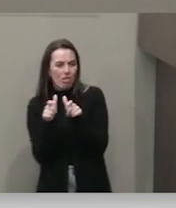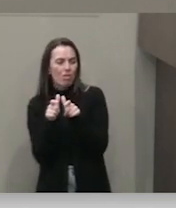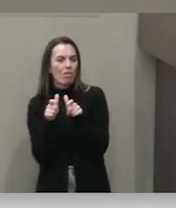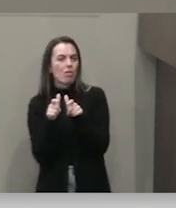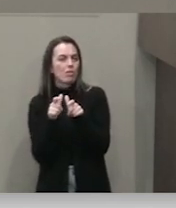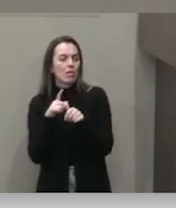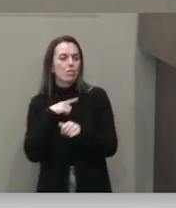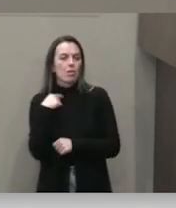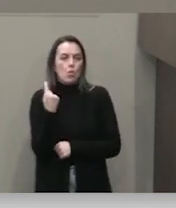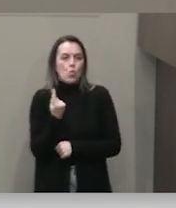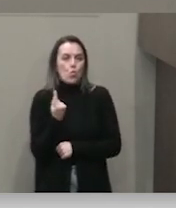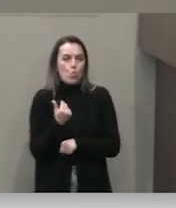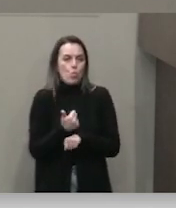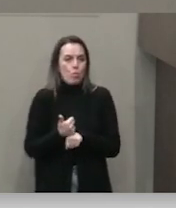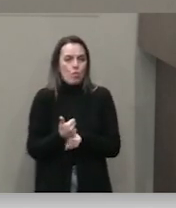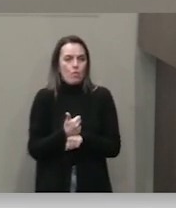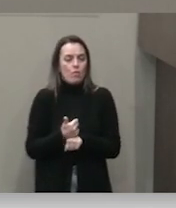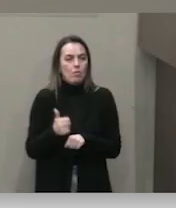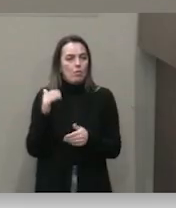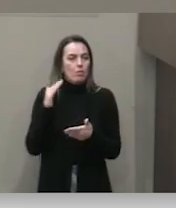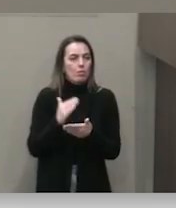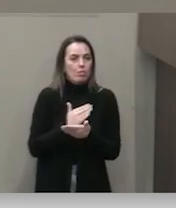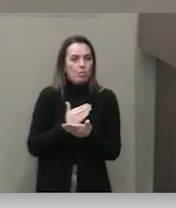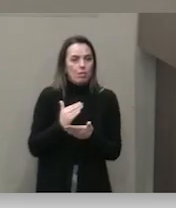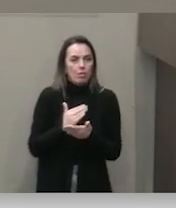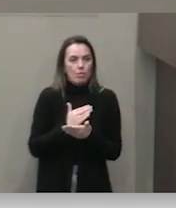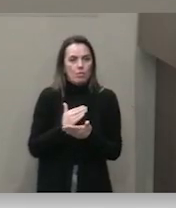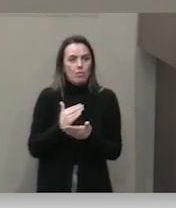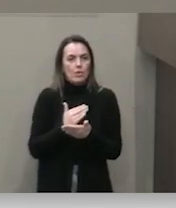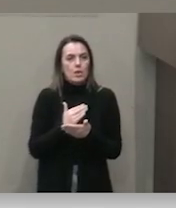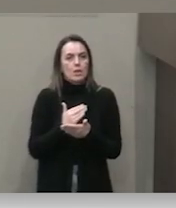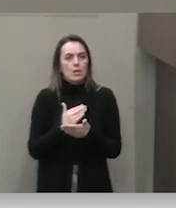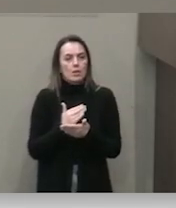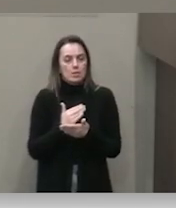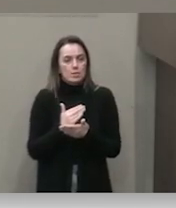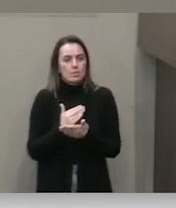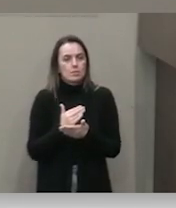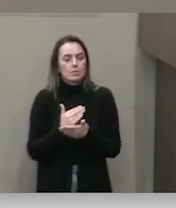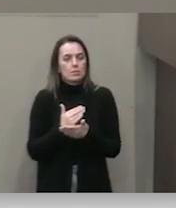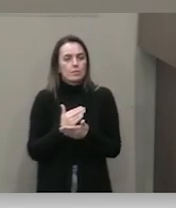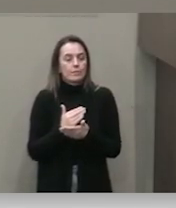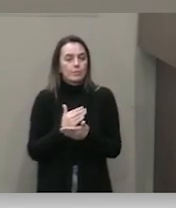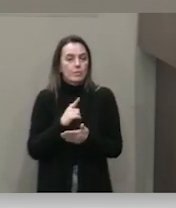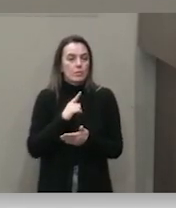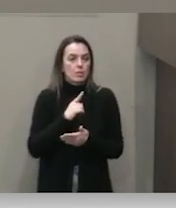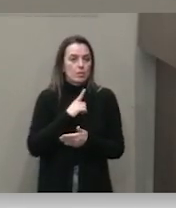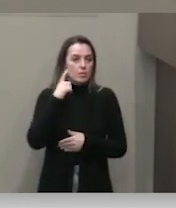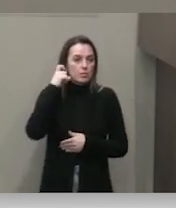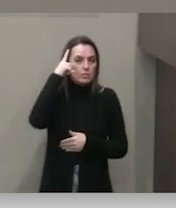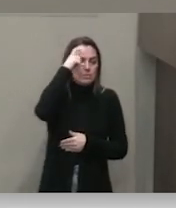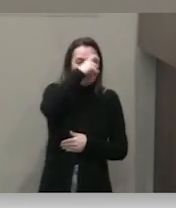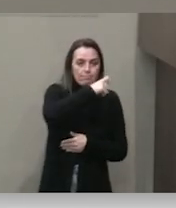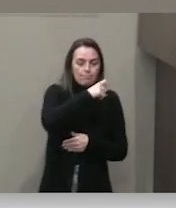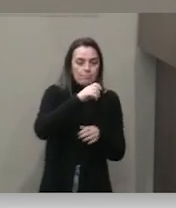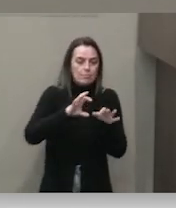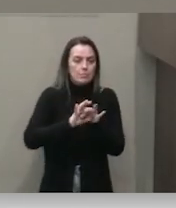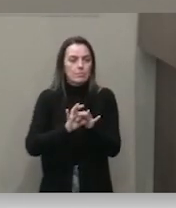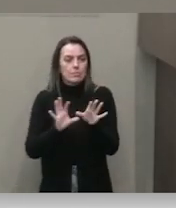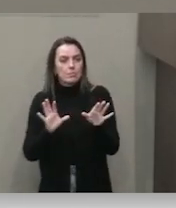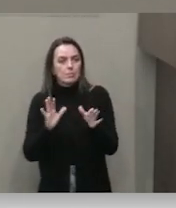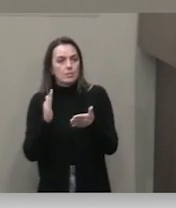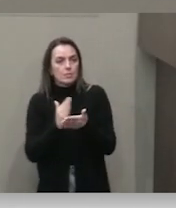um profissional, talvez ele tenha a boa intenção em poder fazer essa liberação e talvez não consiga.